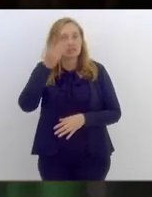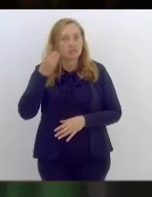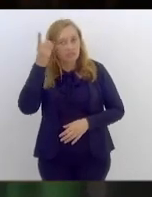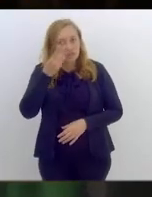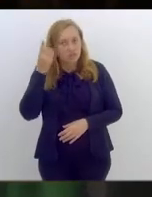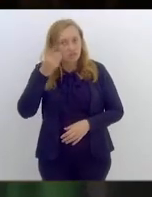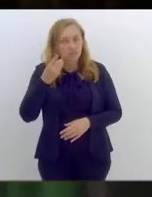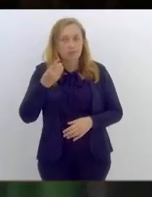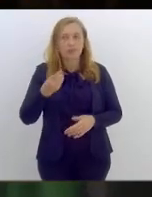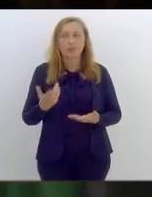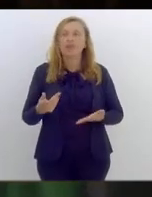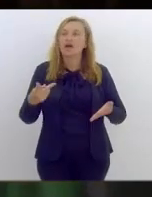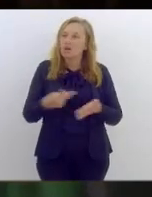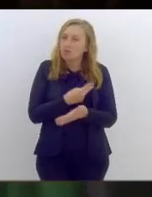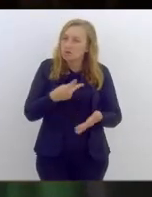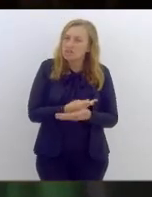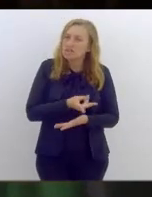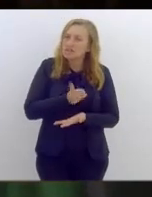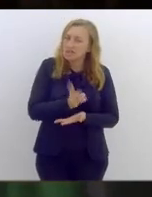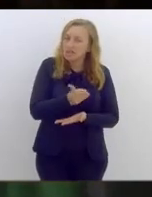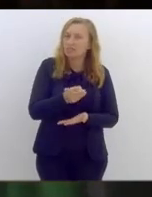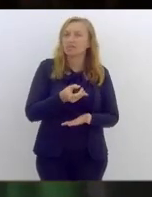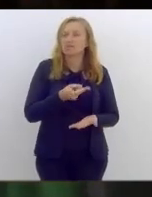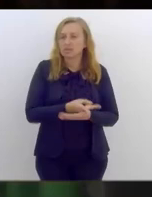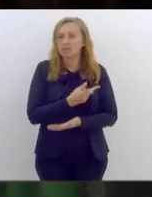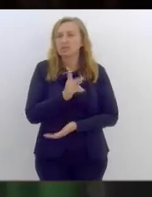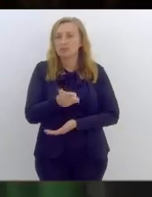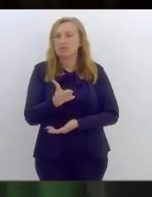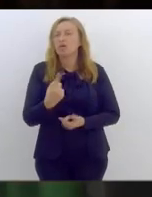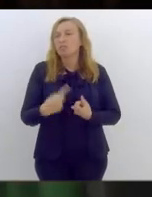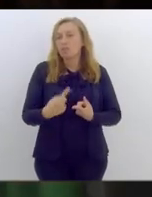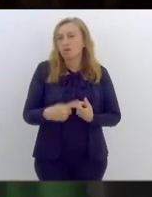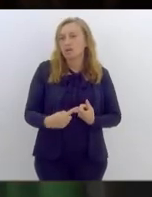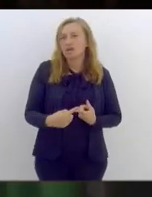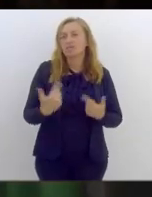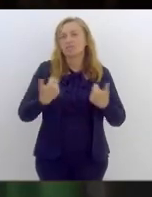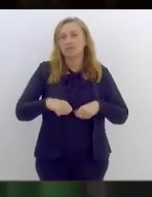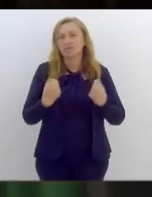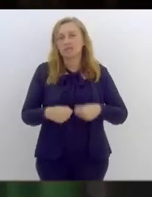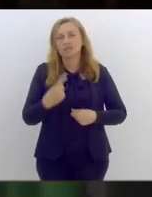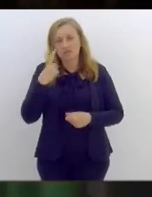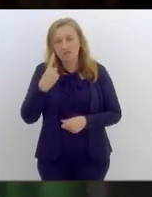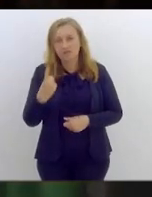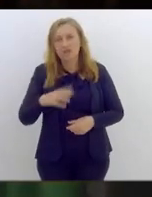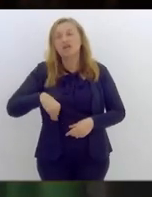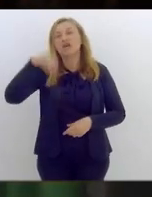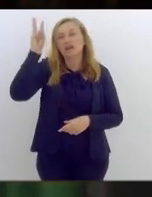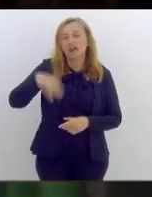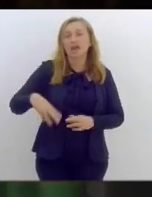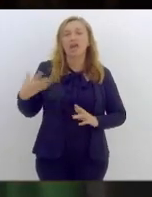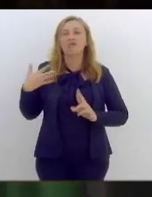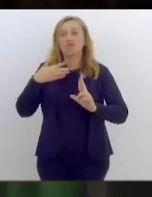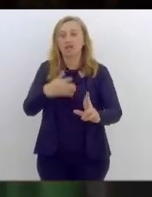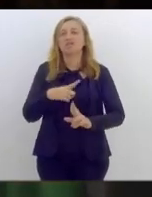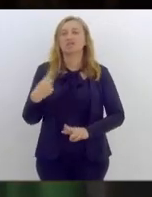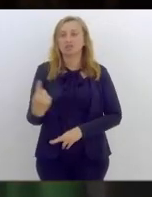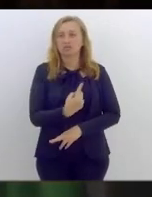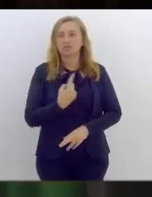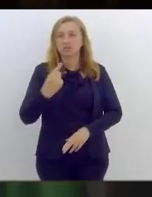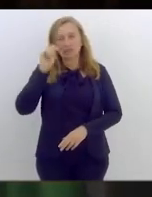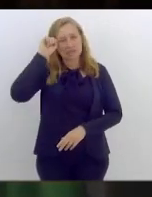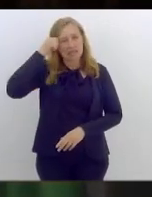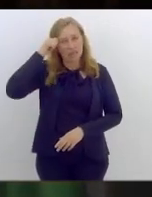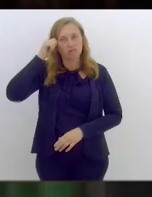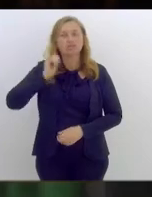ser corriqueiramente acontecer, porque nós precisamos identificar quem são as nossas referências. São